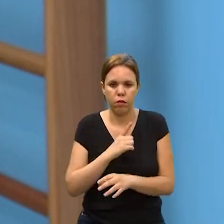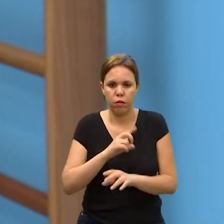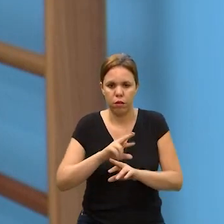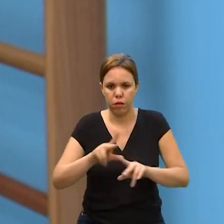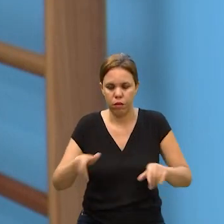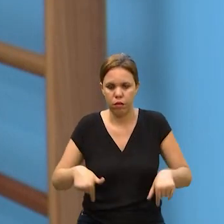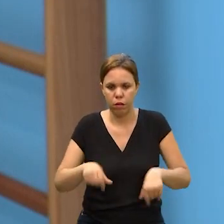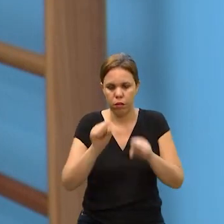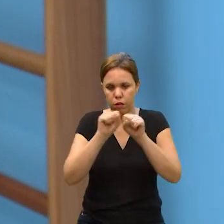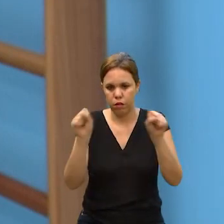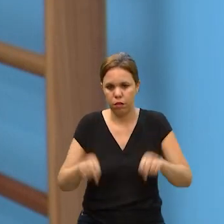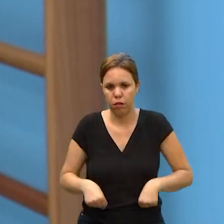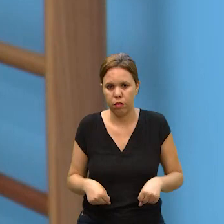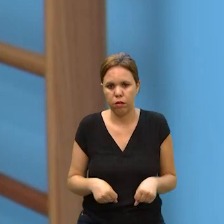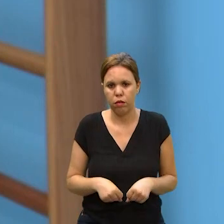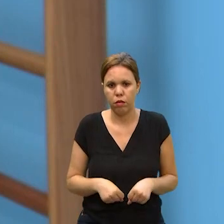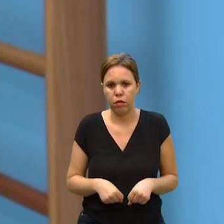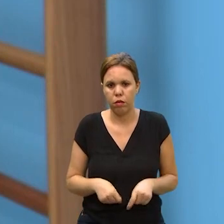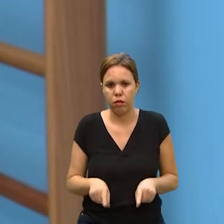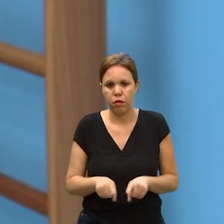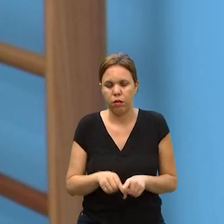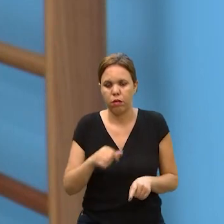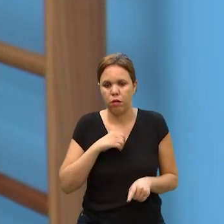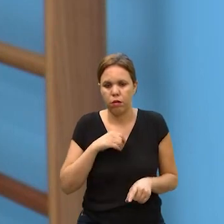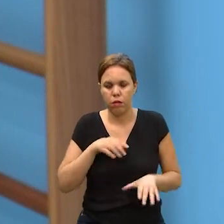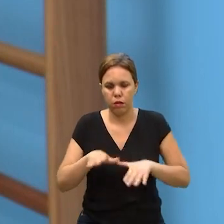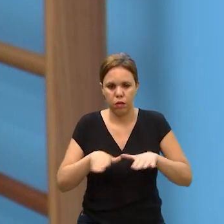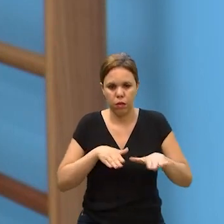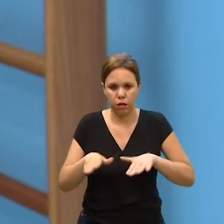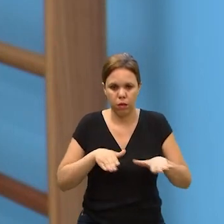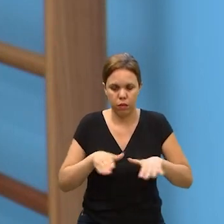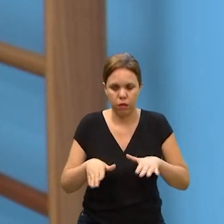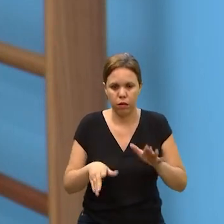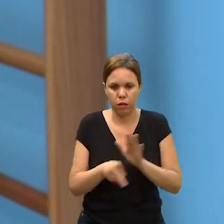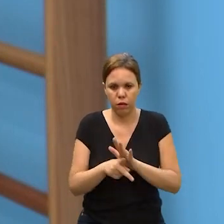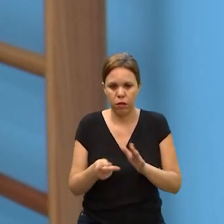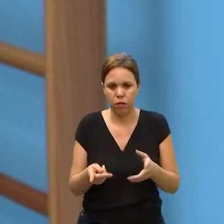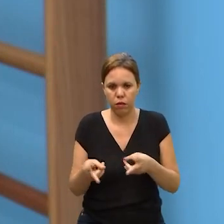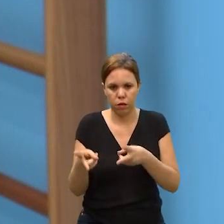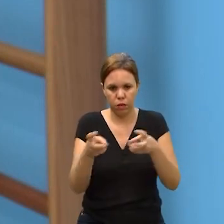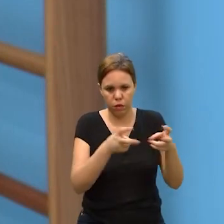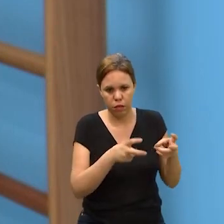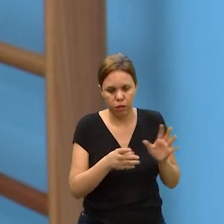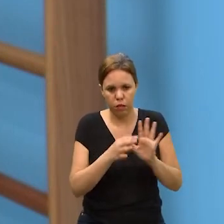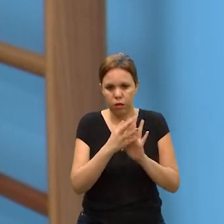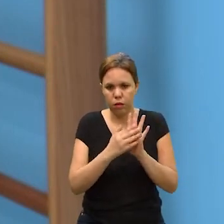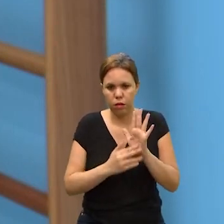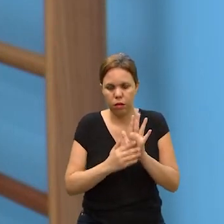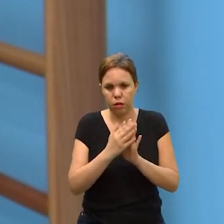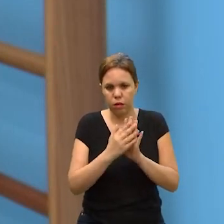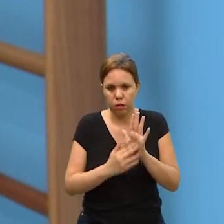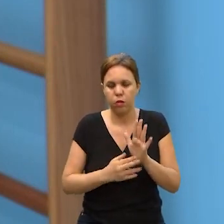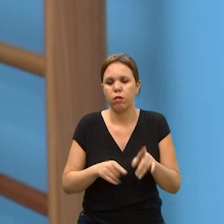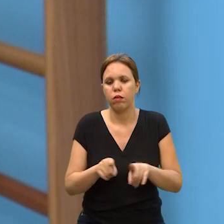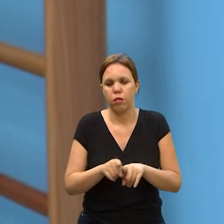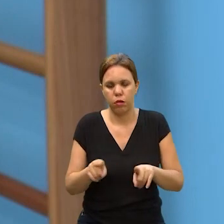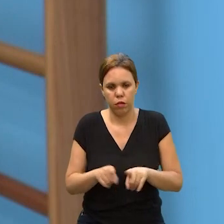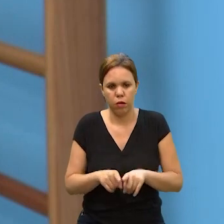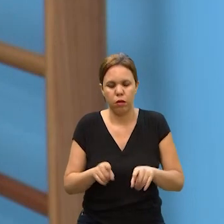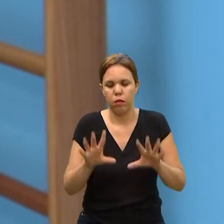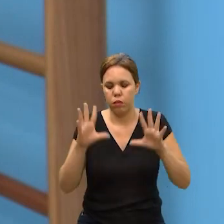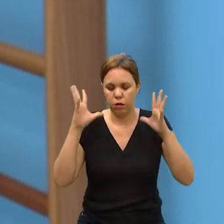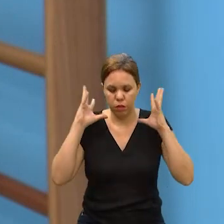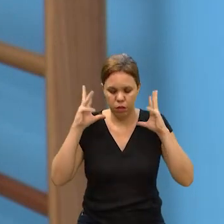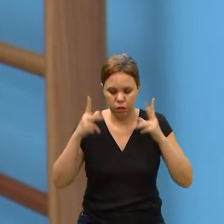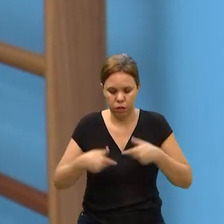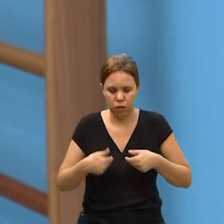ele é completo, né, ele tem vários sistemas, né, o vestibular que trabalha com movimento, o motor, o proprioceptivo, o tátil. Então,